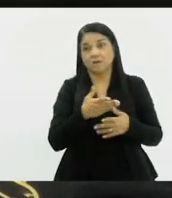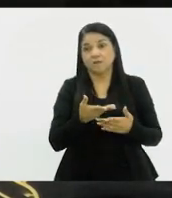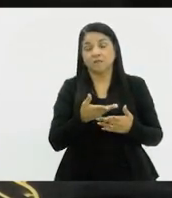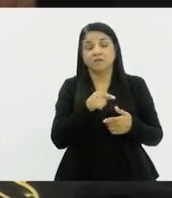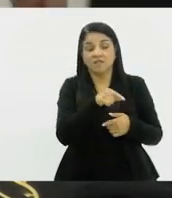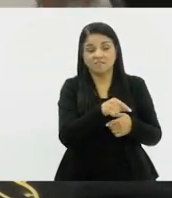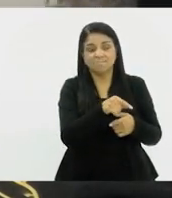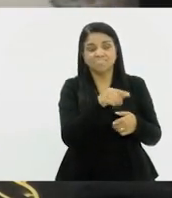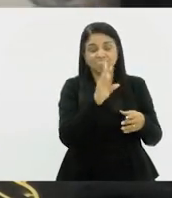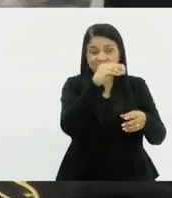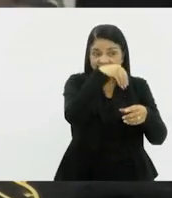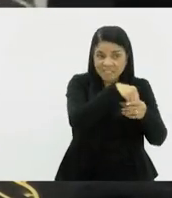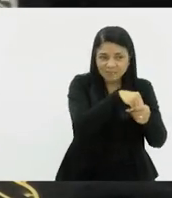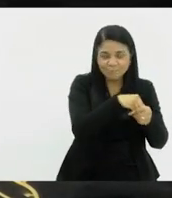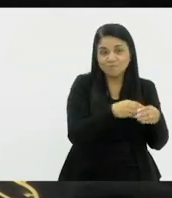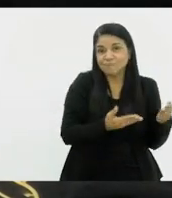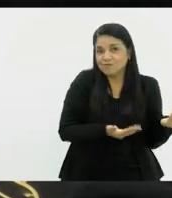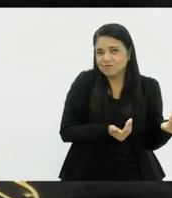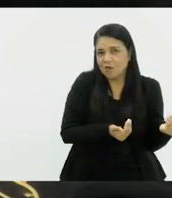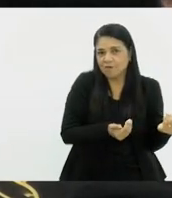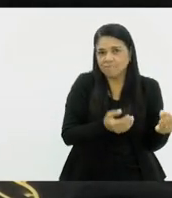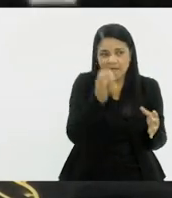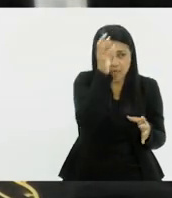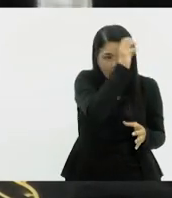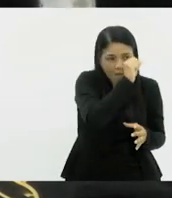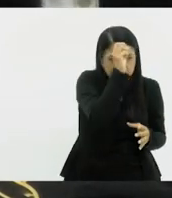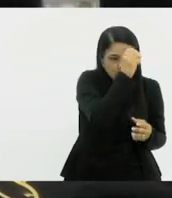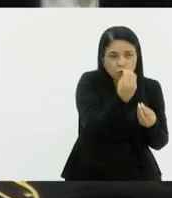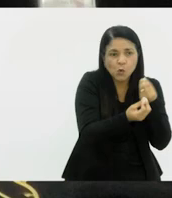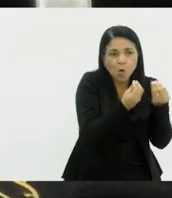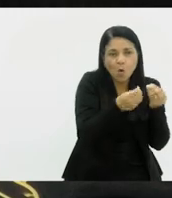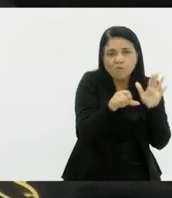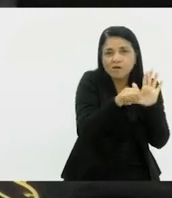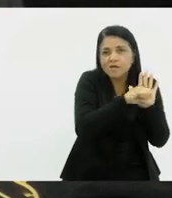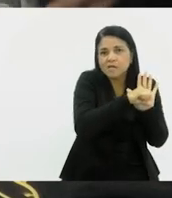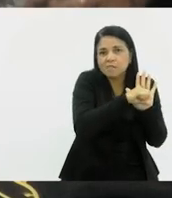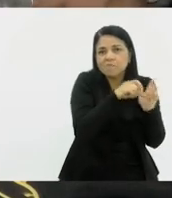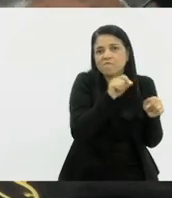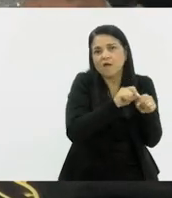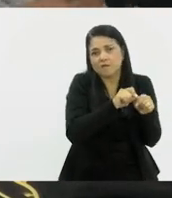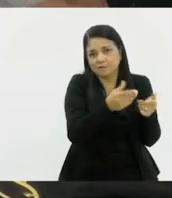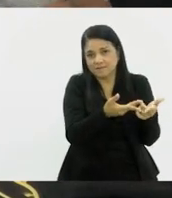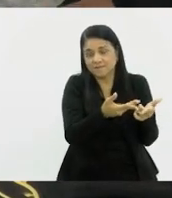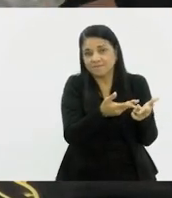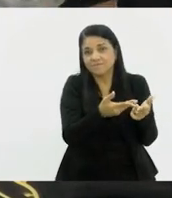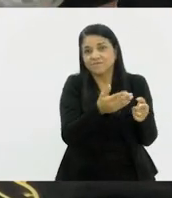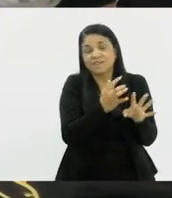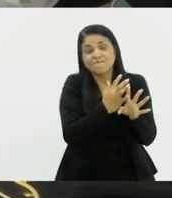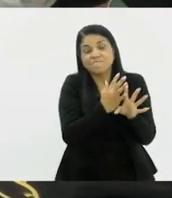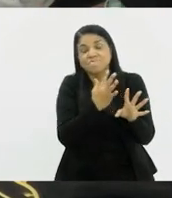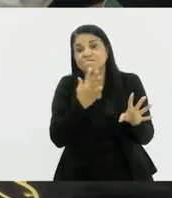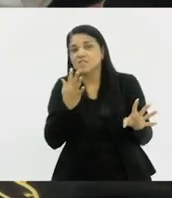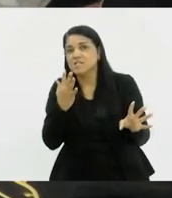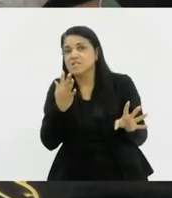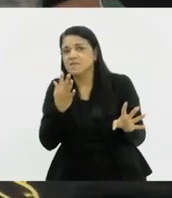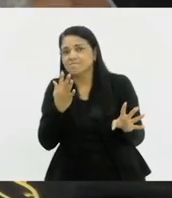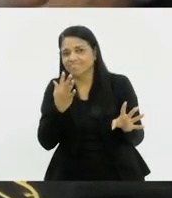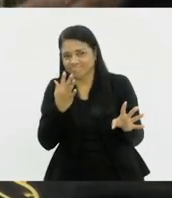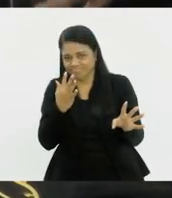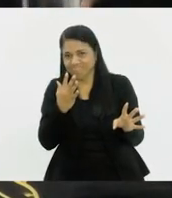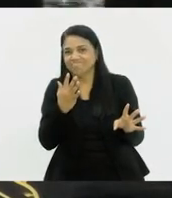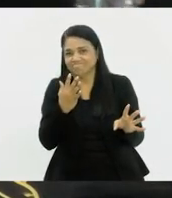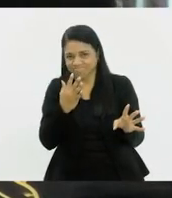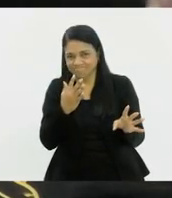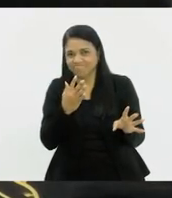do crime e você não conseguiu nem chegar de longe em conter o tráfego pelo contrário tem filas de jovens para para